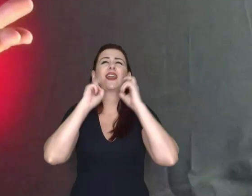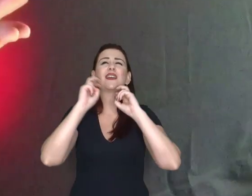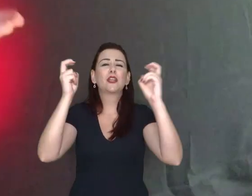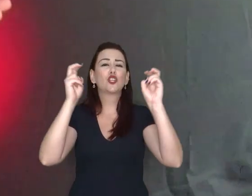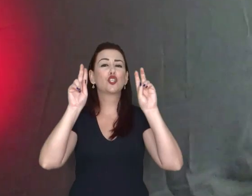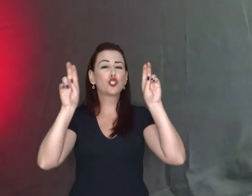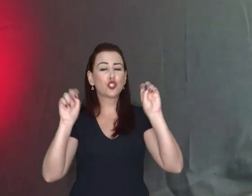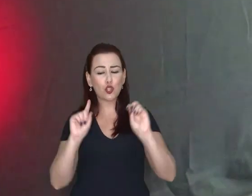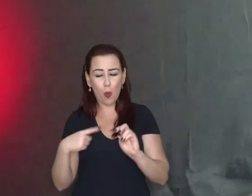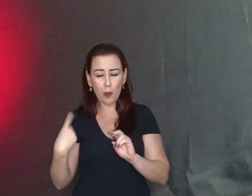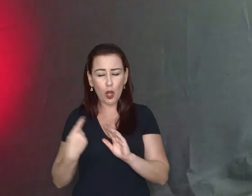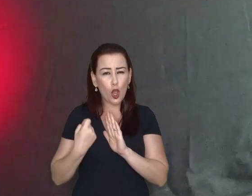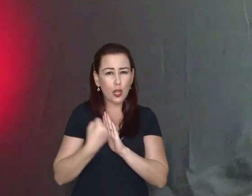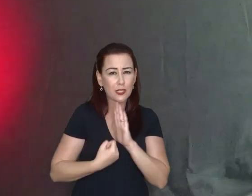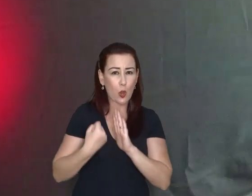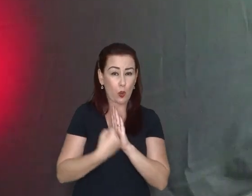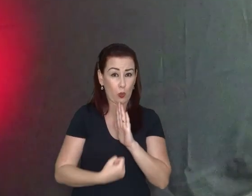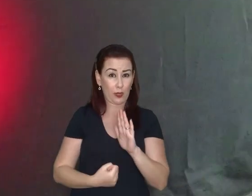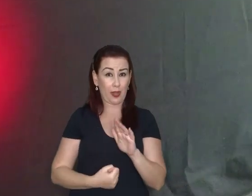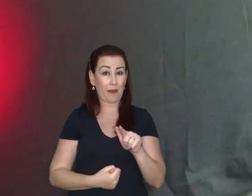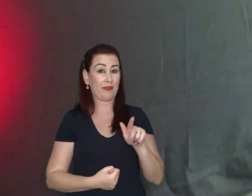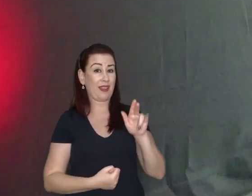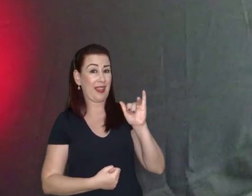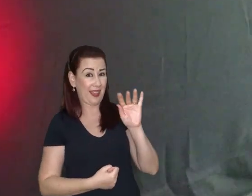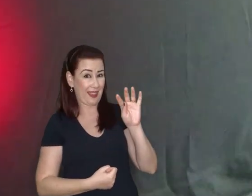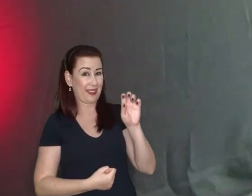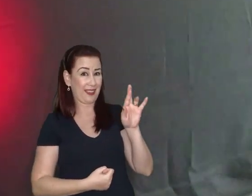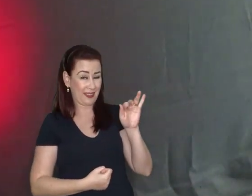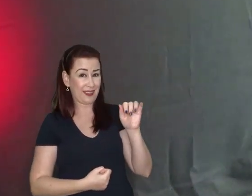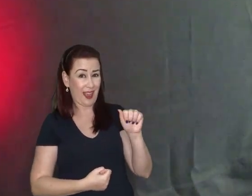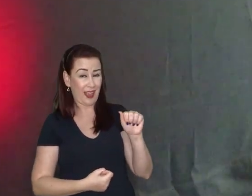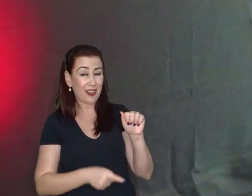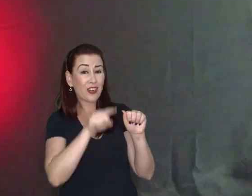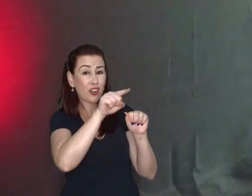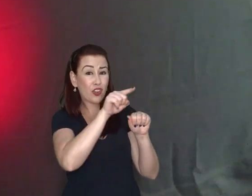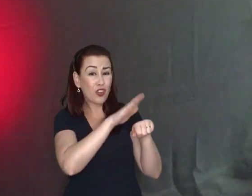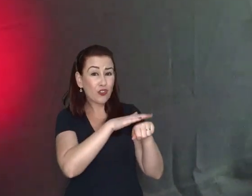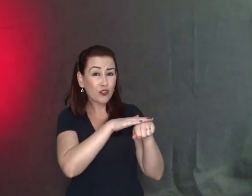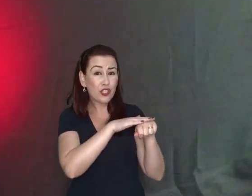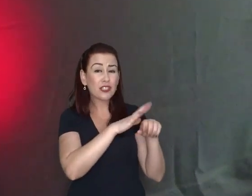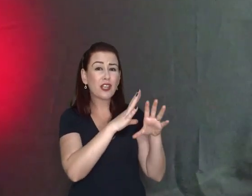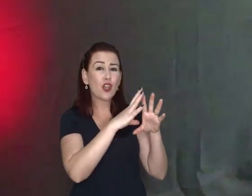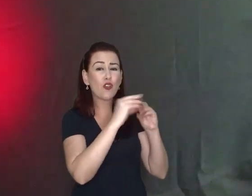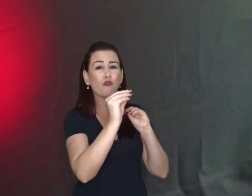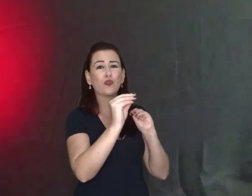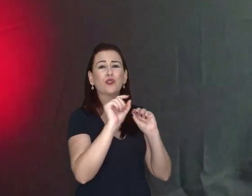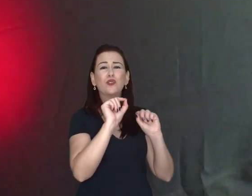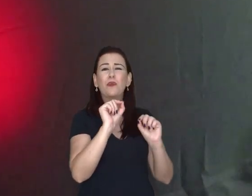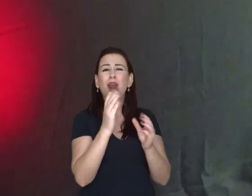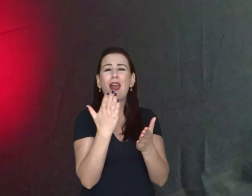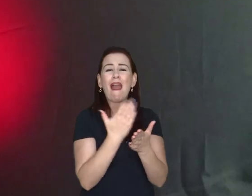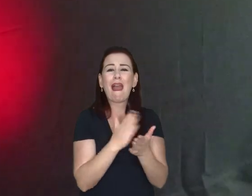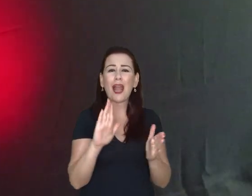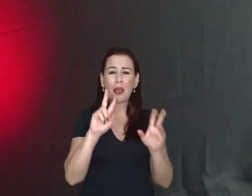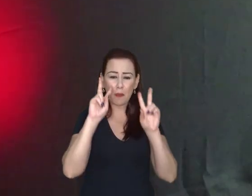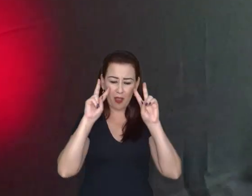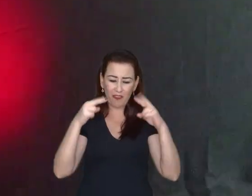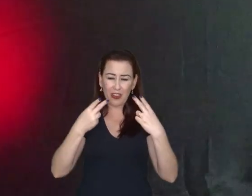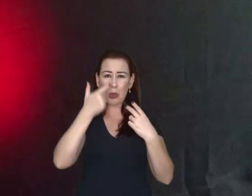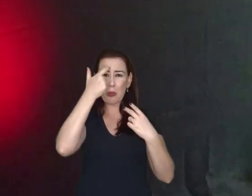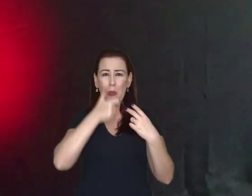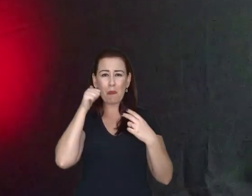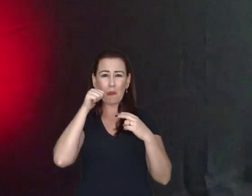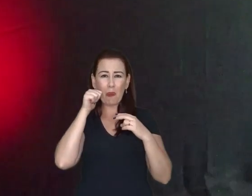lutas. Quitéria, você surgiu para romper a visão reducionista do que é ser